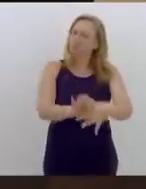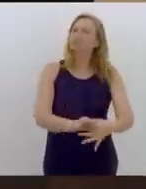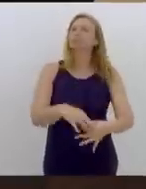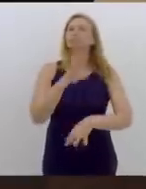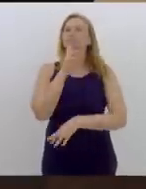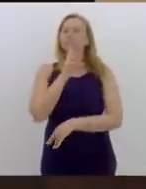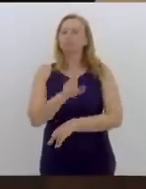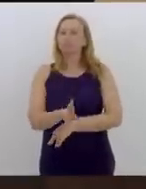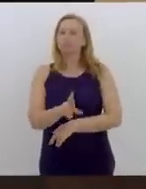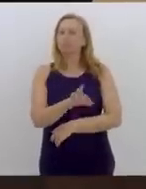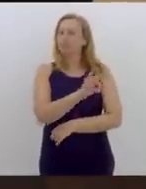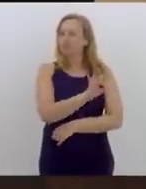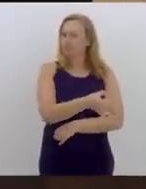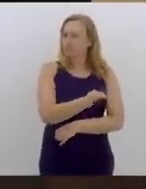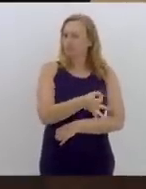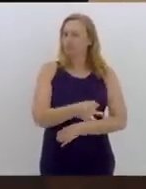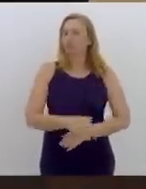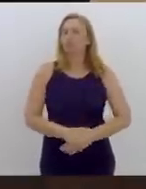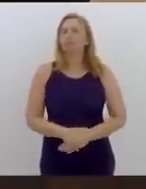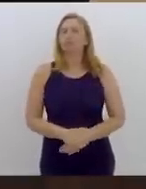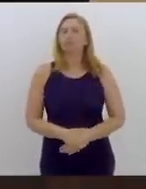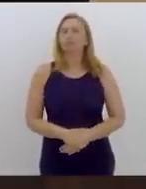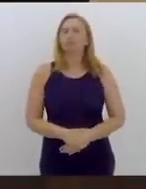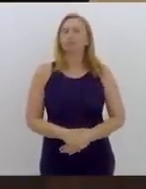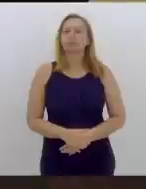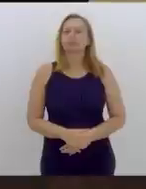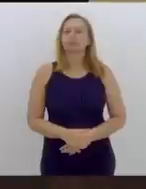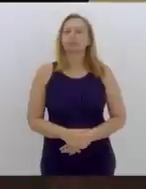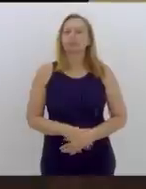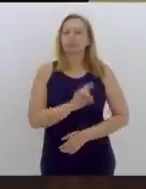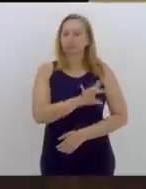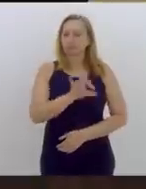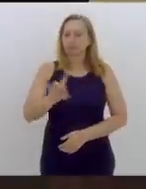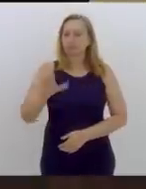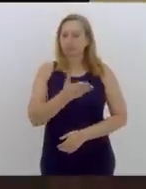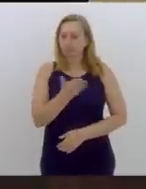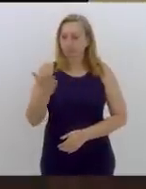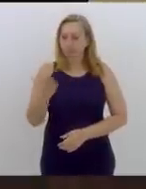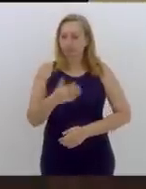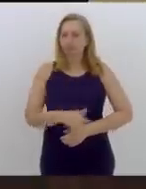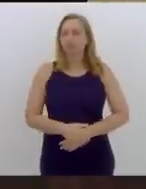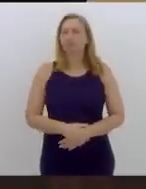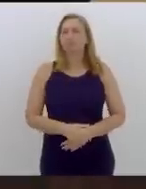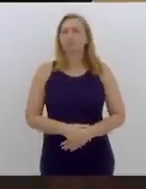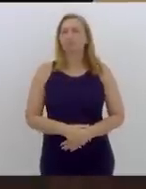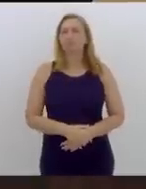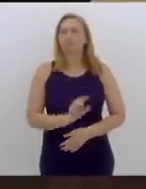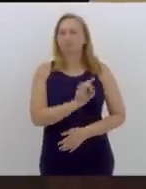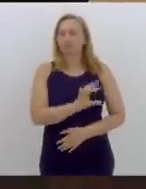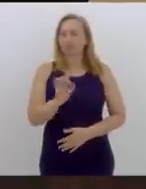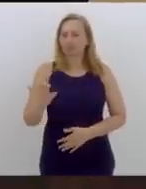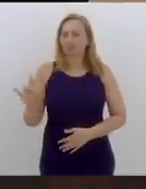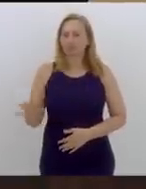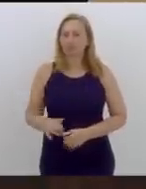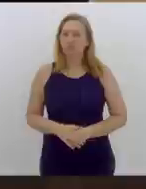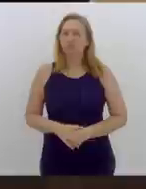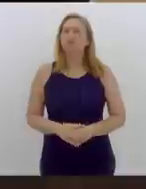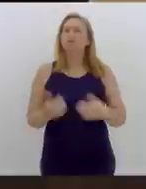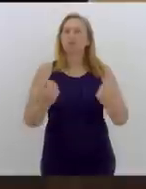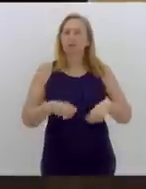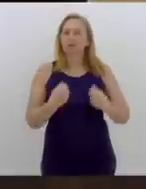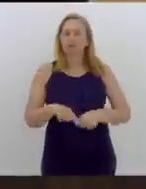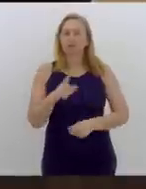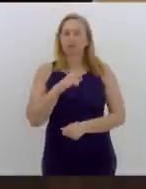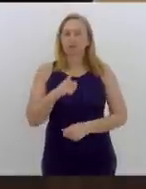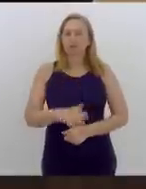respostas específicas sejam dadas a cada um de vocês aqui porque cada um aqui tem a sua a sua necessidade